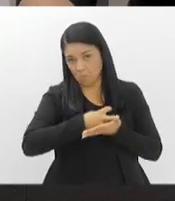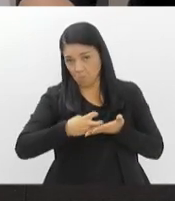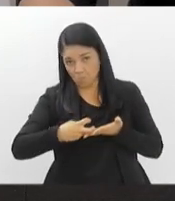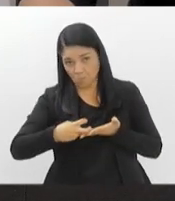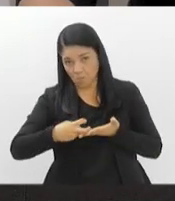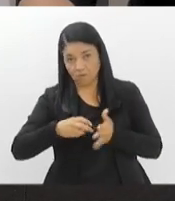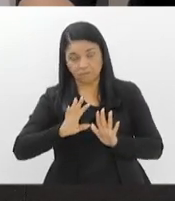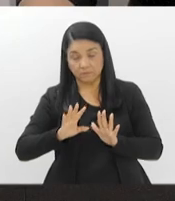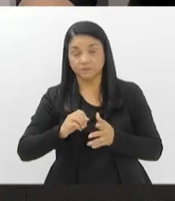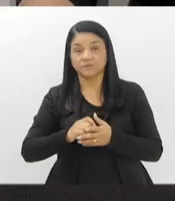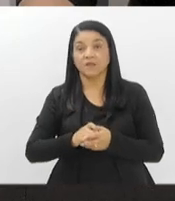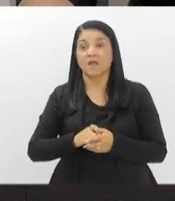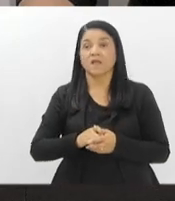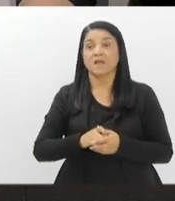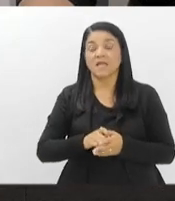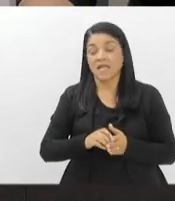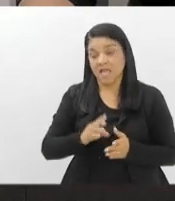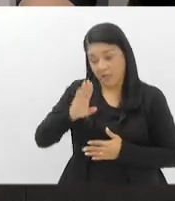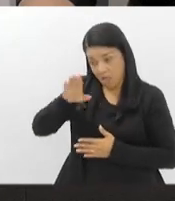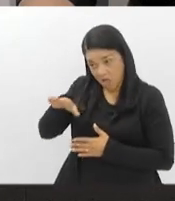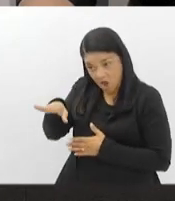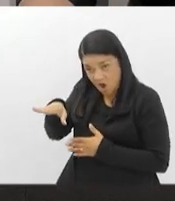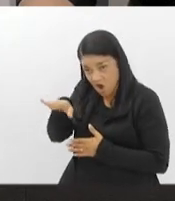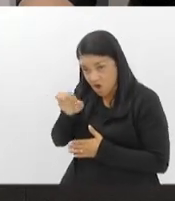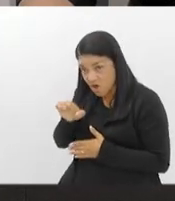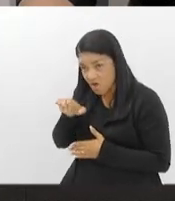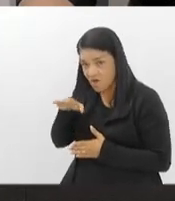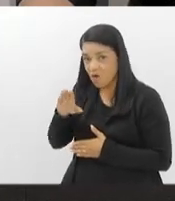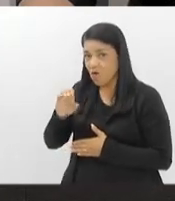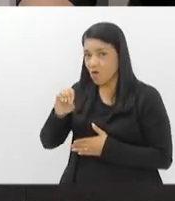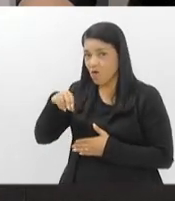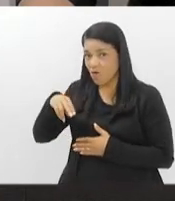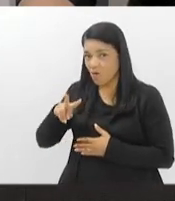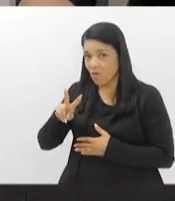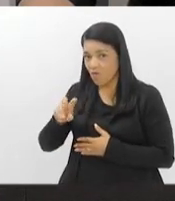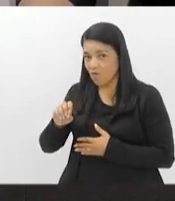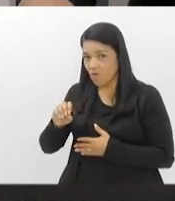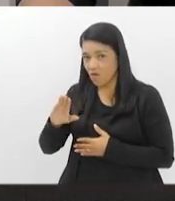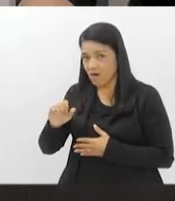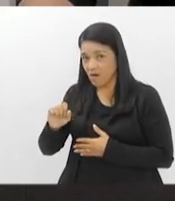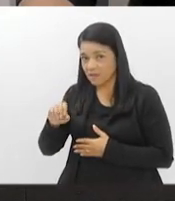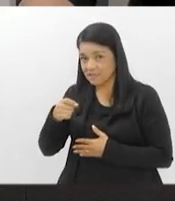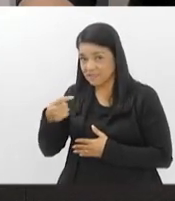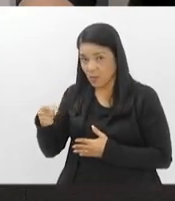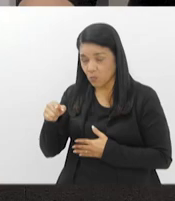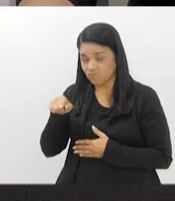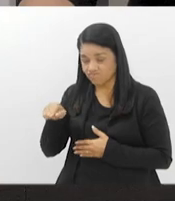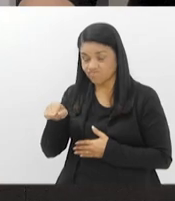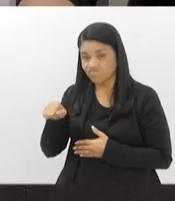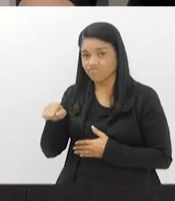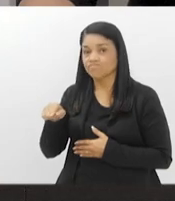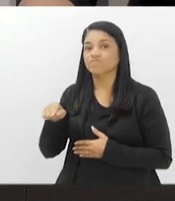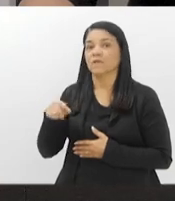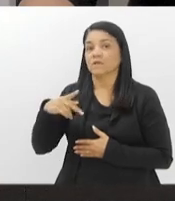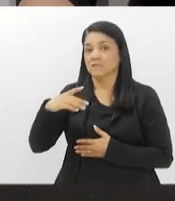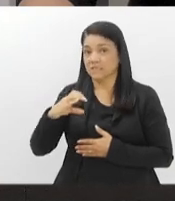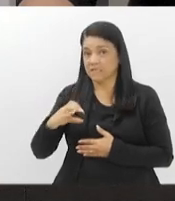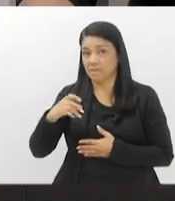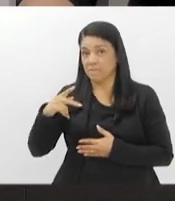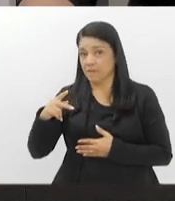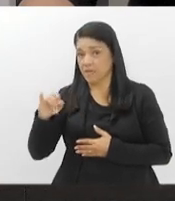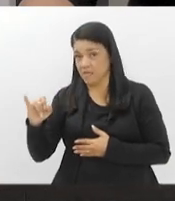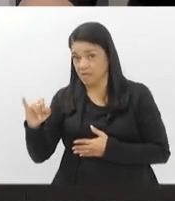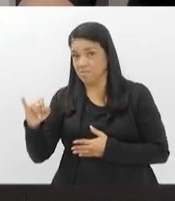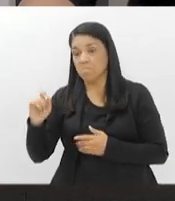problema nenhum agora na convocação que é um instrumento que só a CPI a comissão parlamentar de inquérito tem a audiência pública não